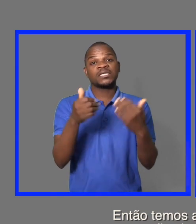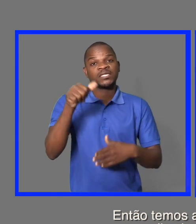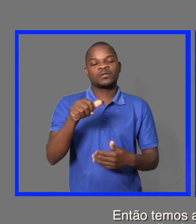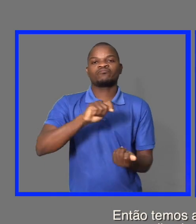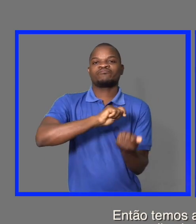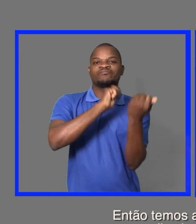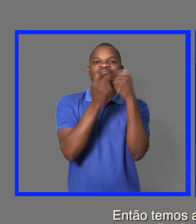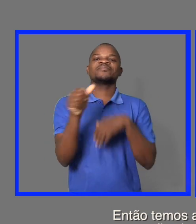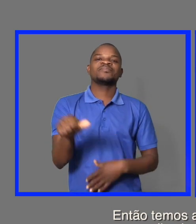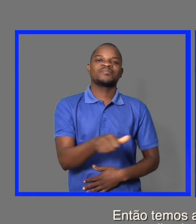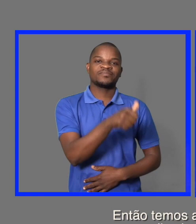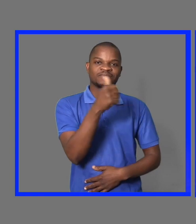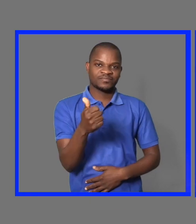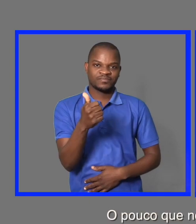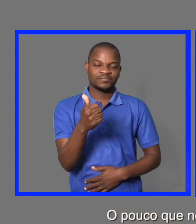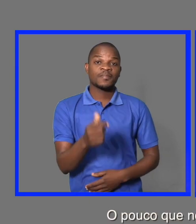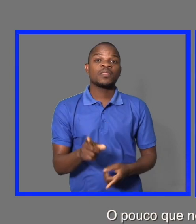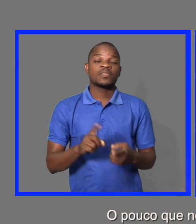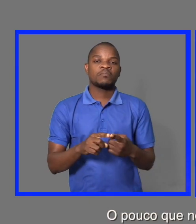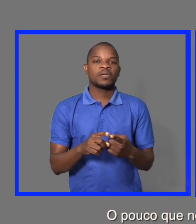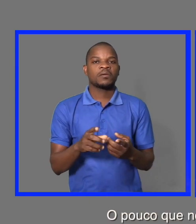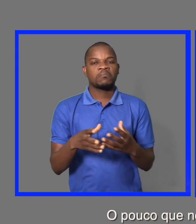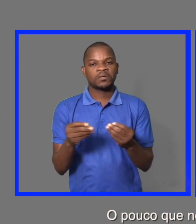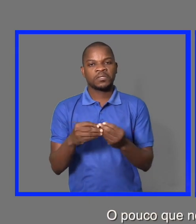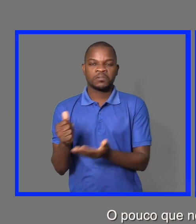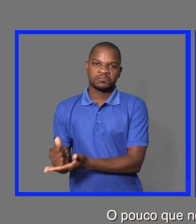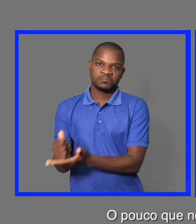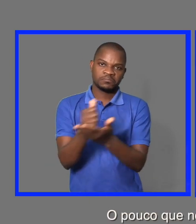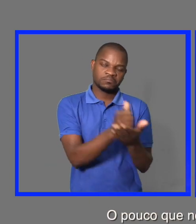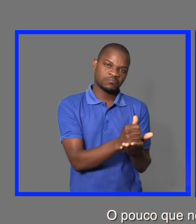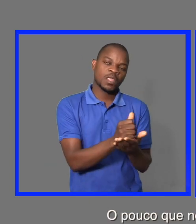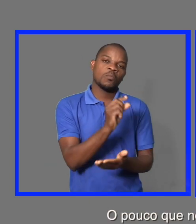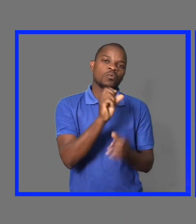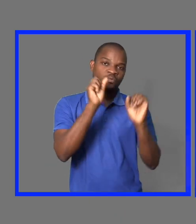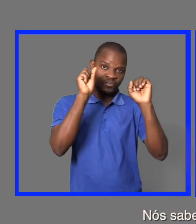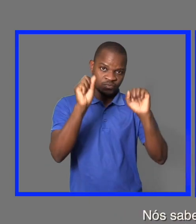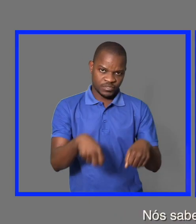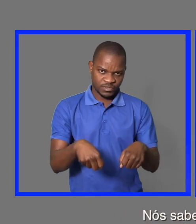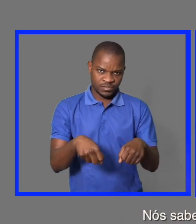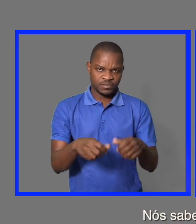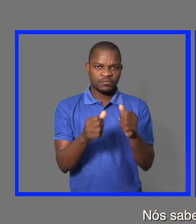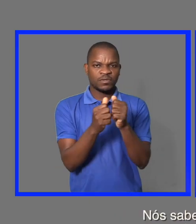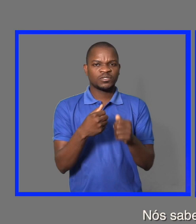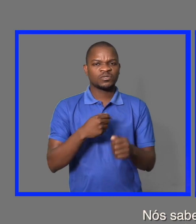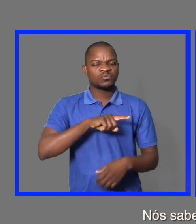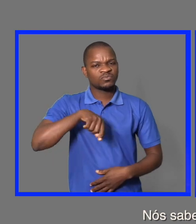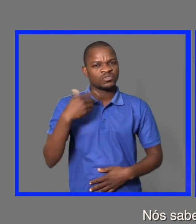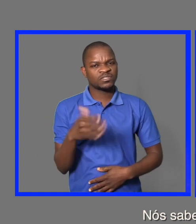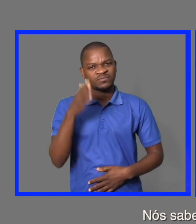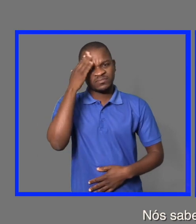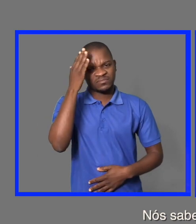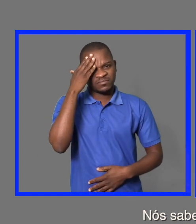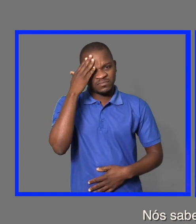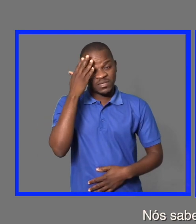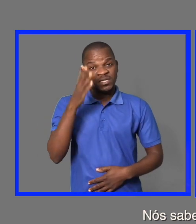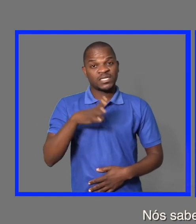este num dia de sol. O pouco que nós trouxemos é mesmo para ajudar. Nós sabemos que neste